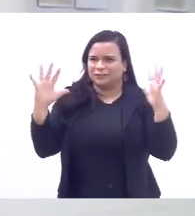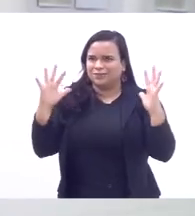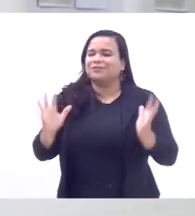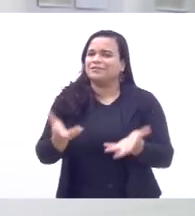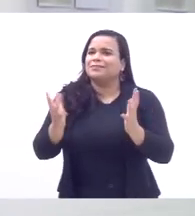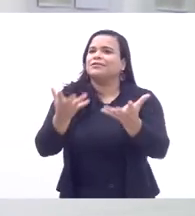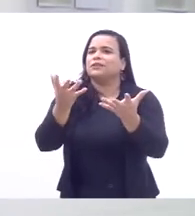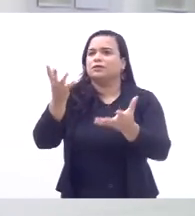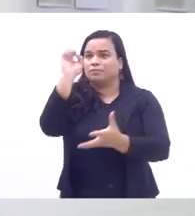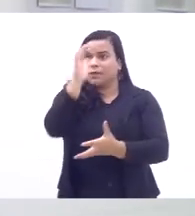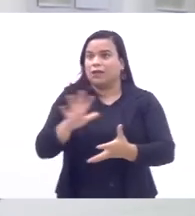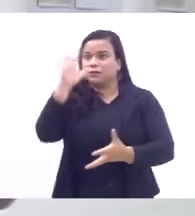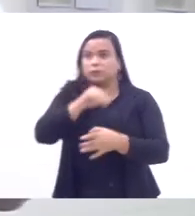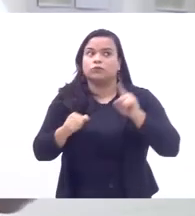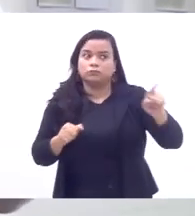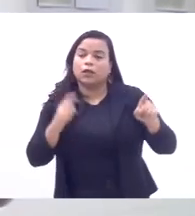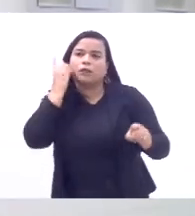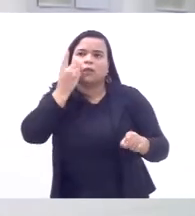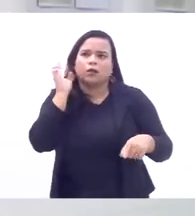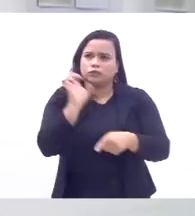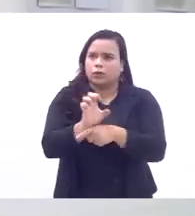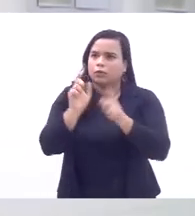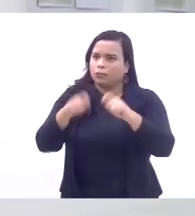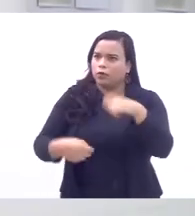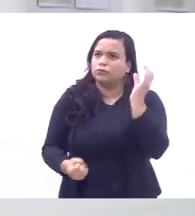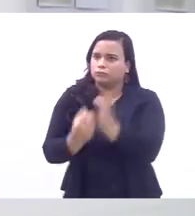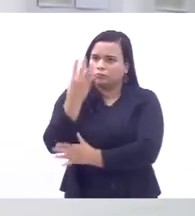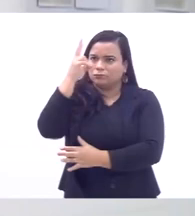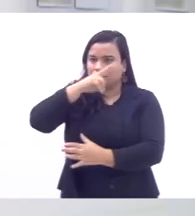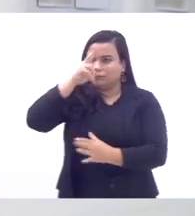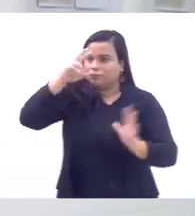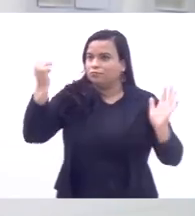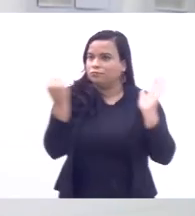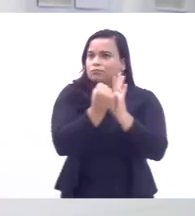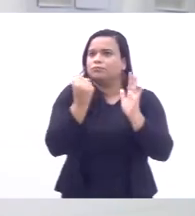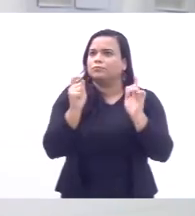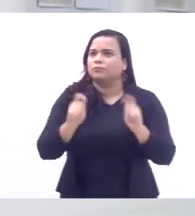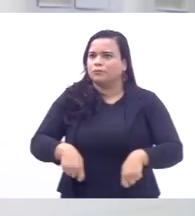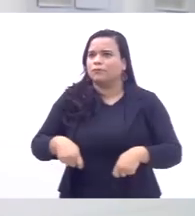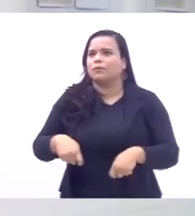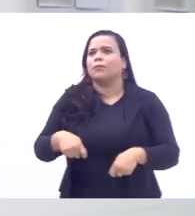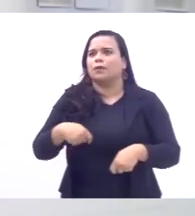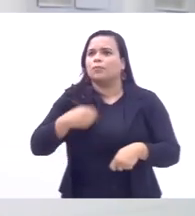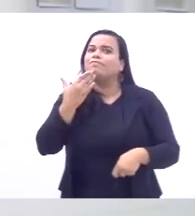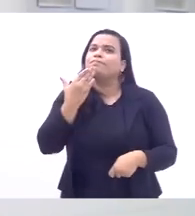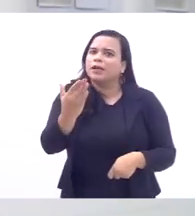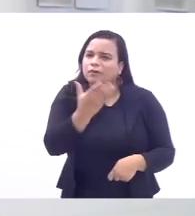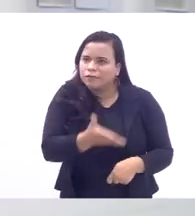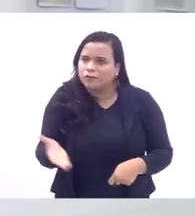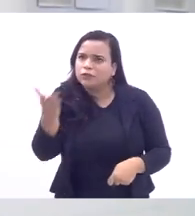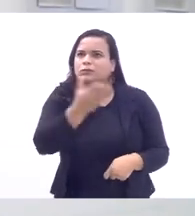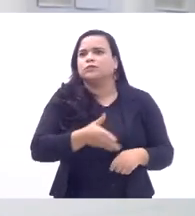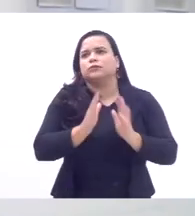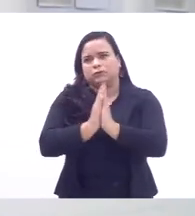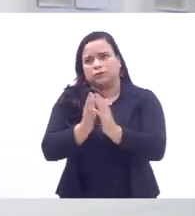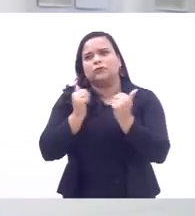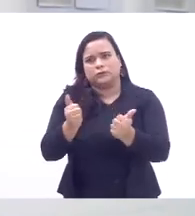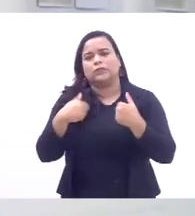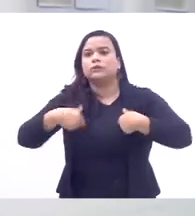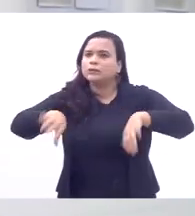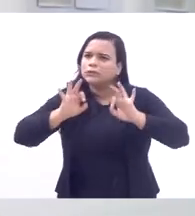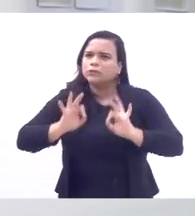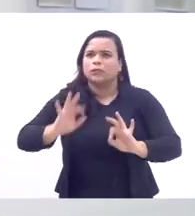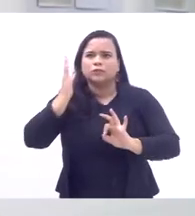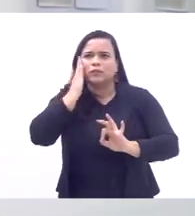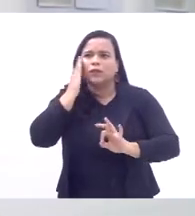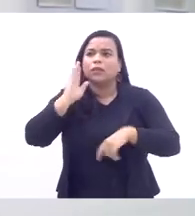senhor, como deputado estadual, o senhor pode fazer história, porque é um momento histórico. Então, eu faço esse apelo a vocês, porque eu tenho certeza que